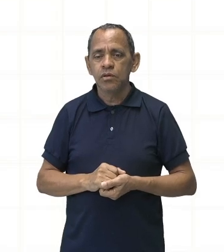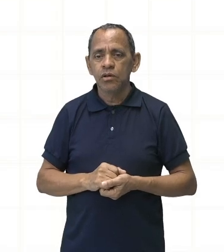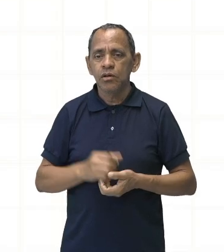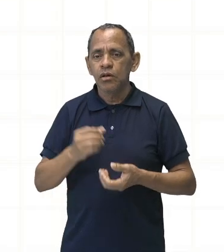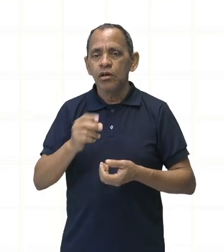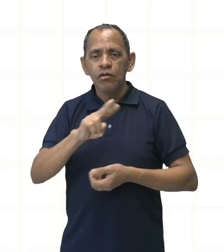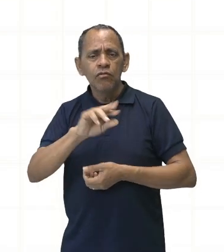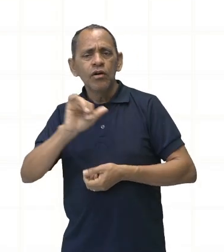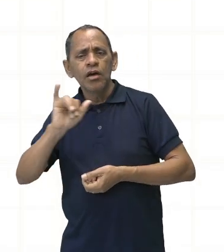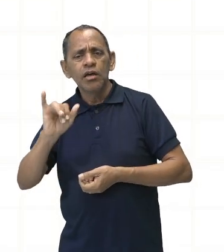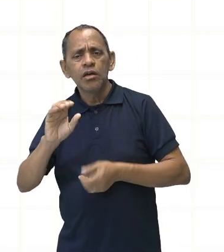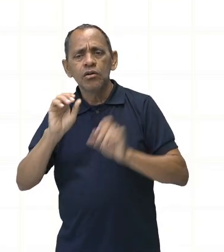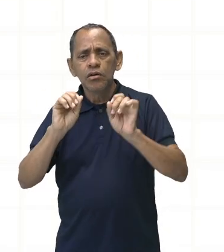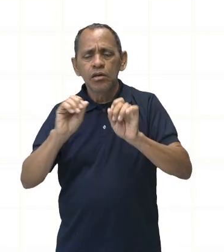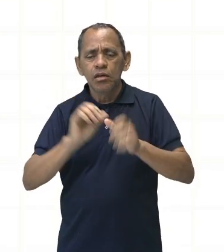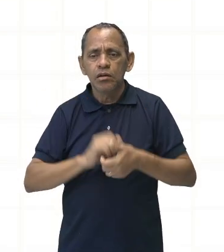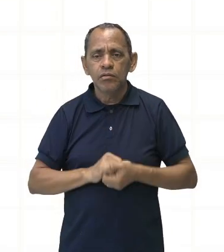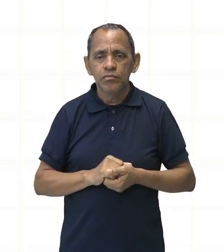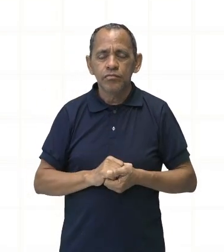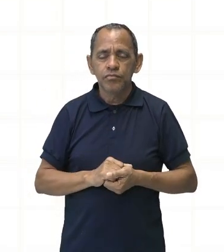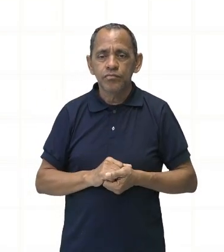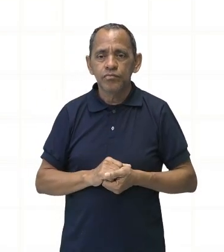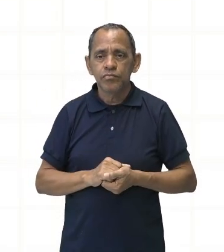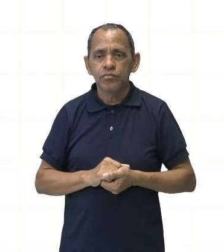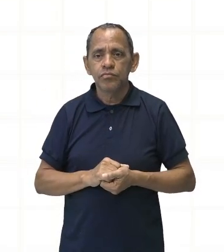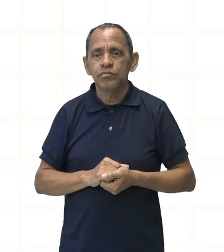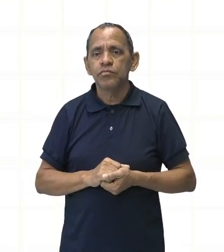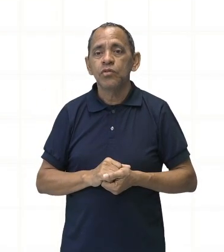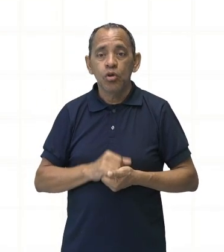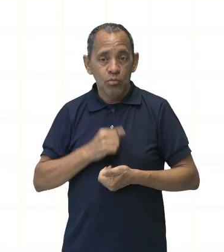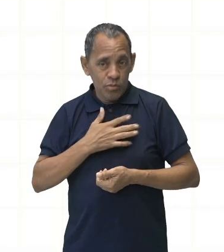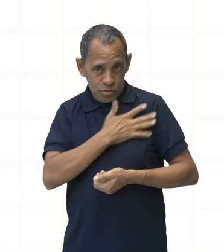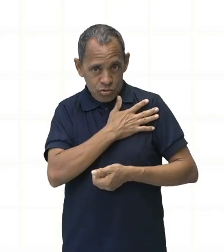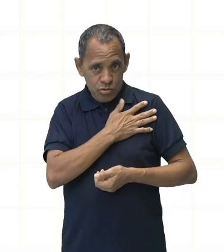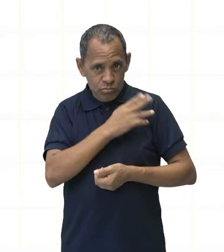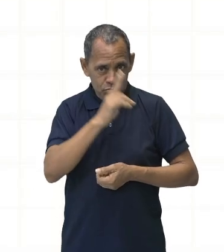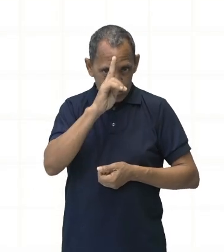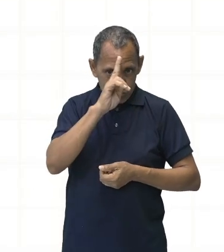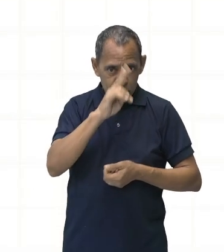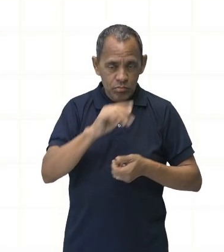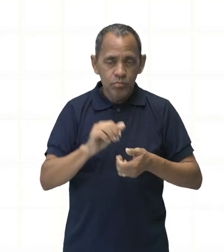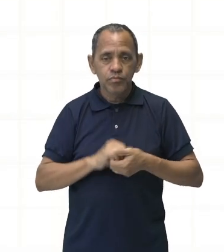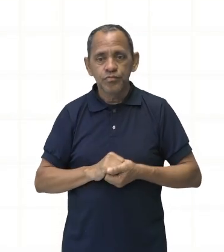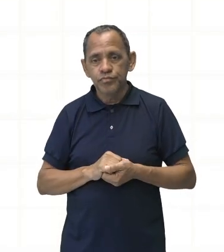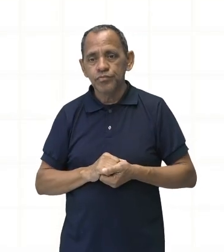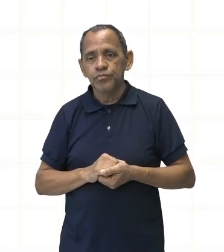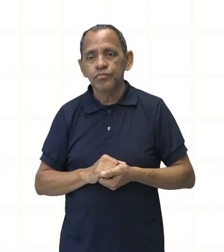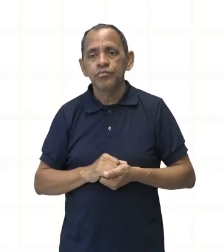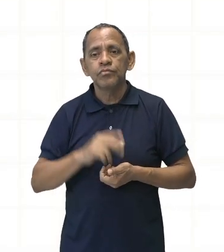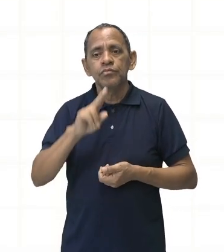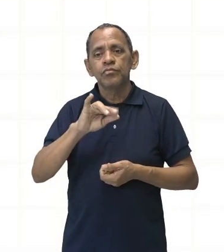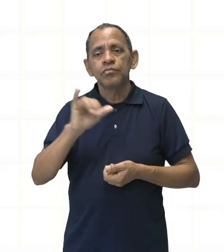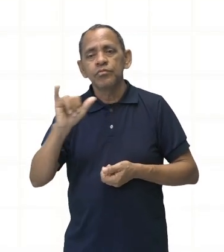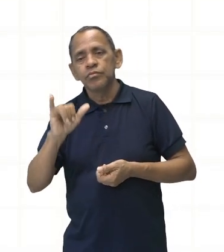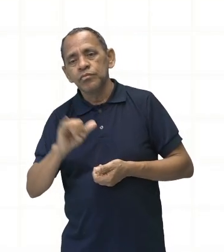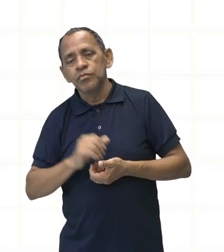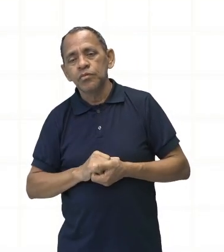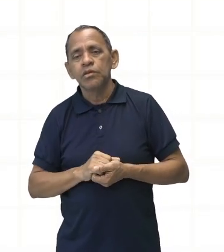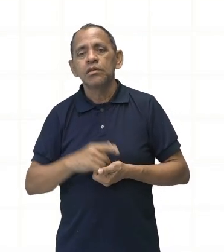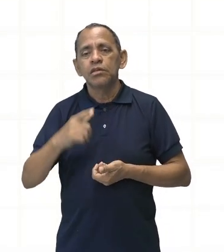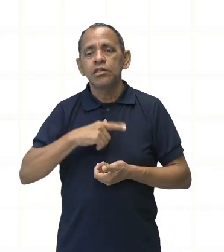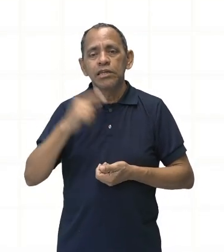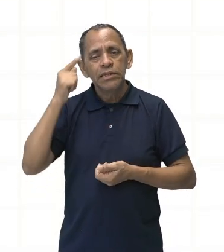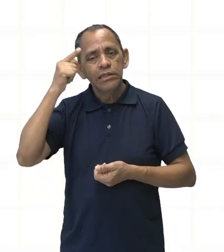justamente, no caso, o Deodoro da Fonseca e o movimento republicano vão pegar essa ideia de Dom